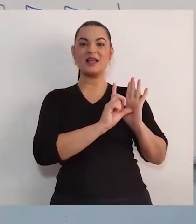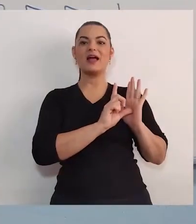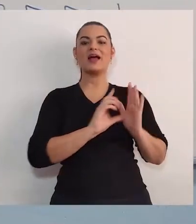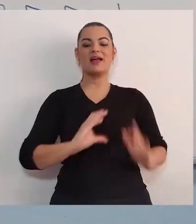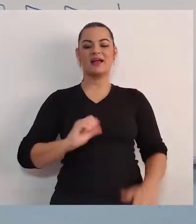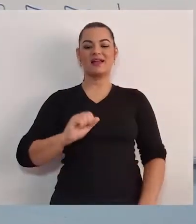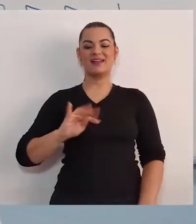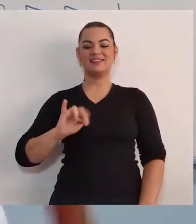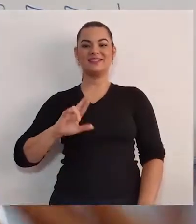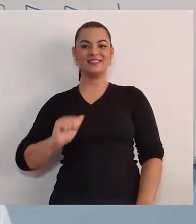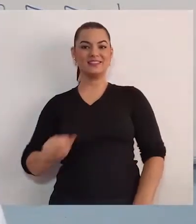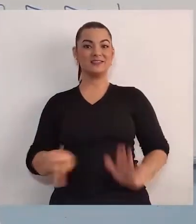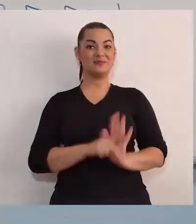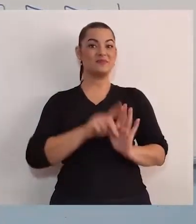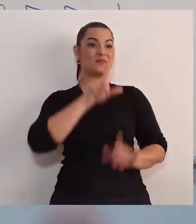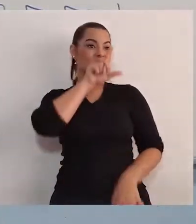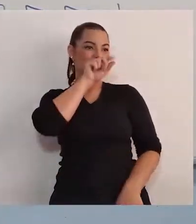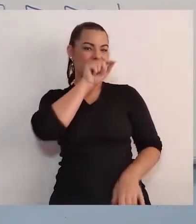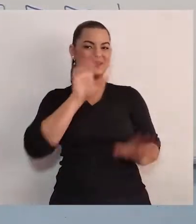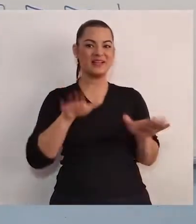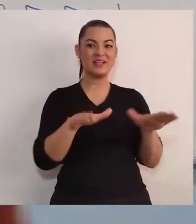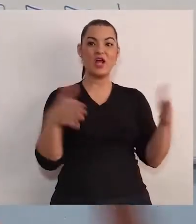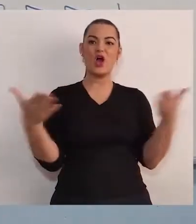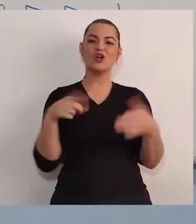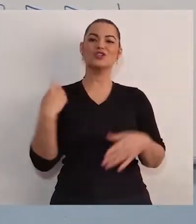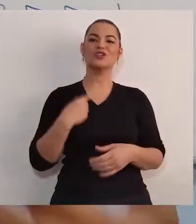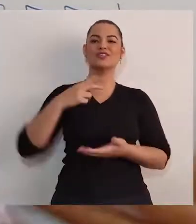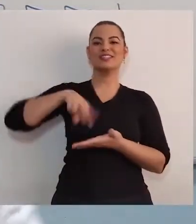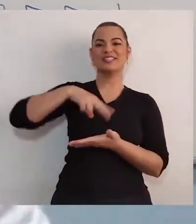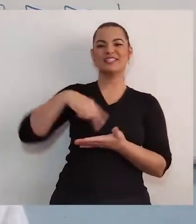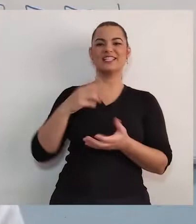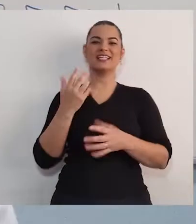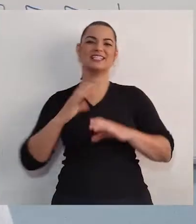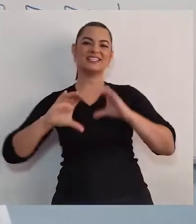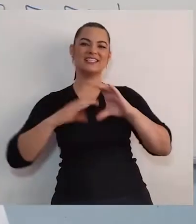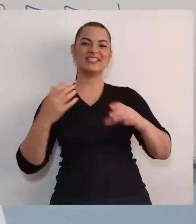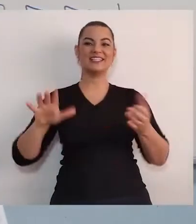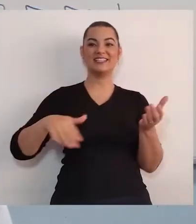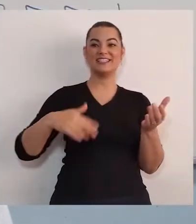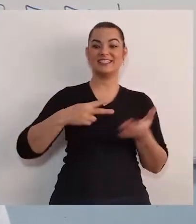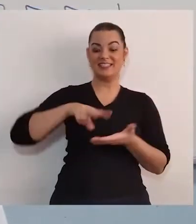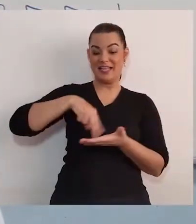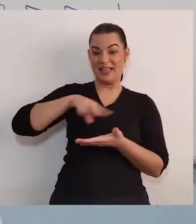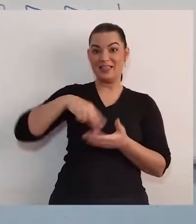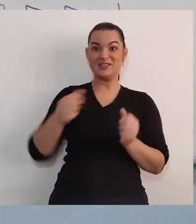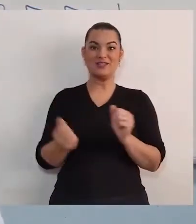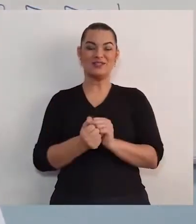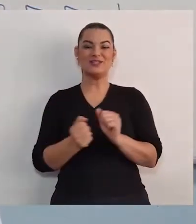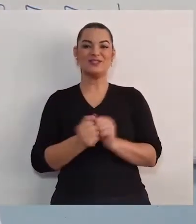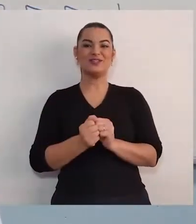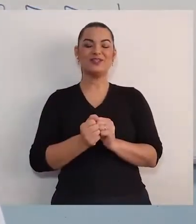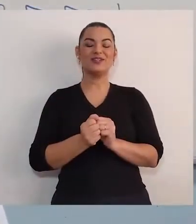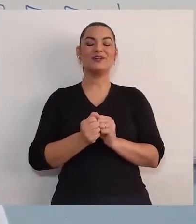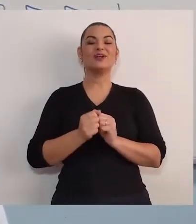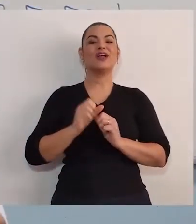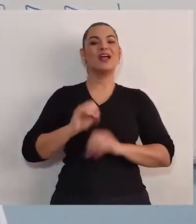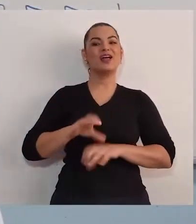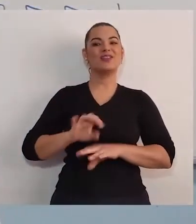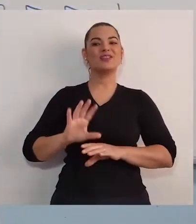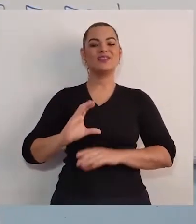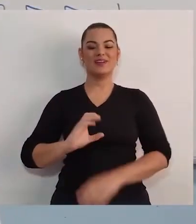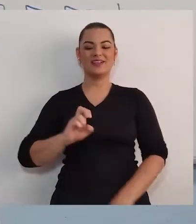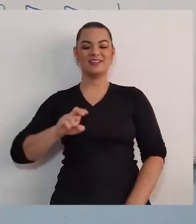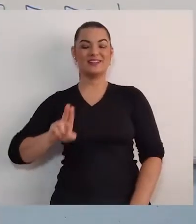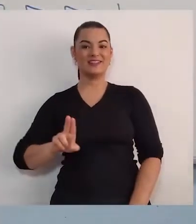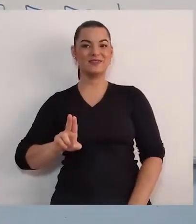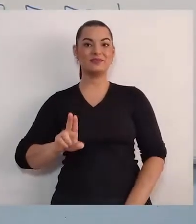E hoje vamos dançar, cantar, tocar com o grupo daqui do Educacel. Mas antes, vocês poderem